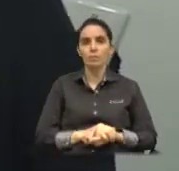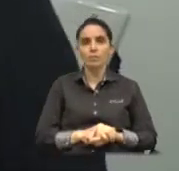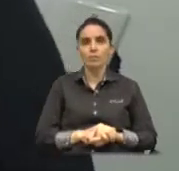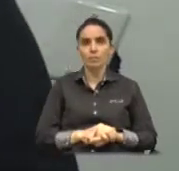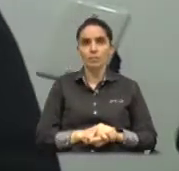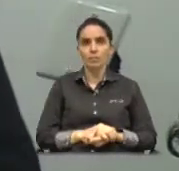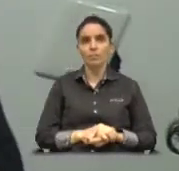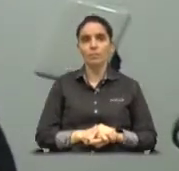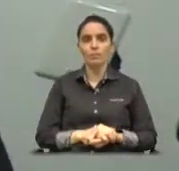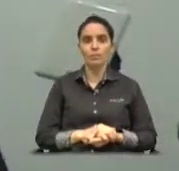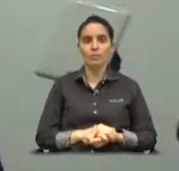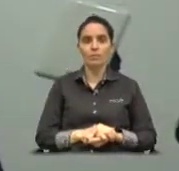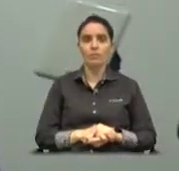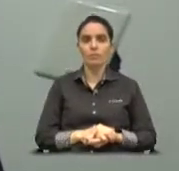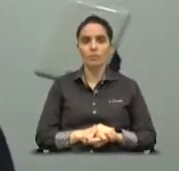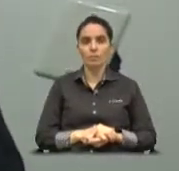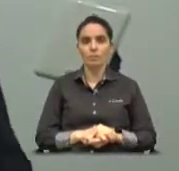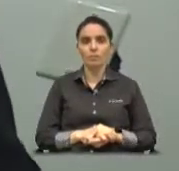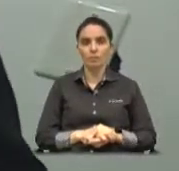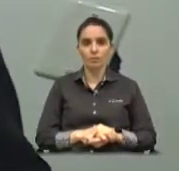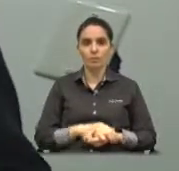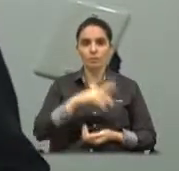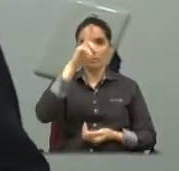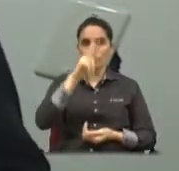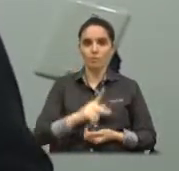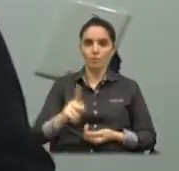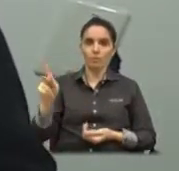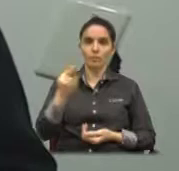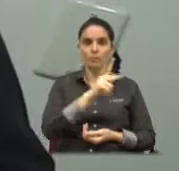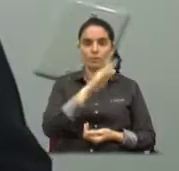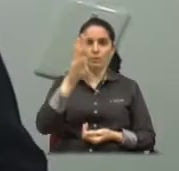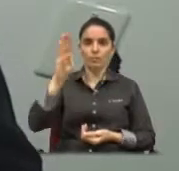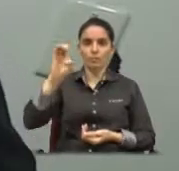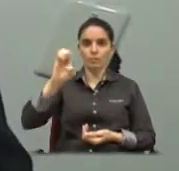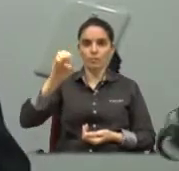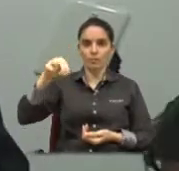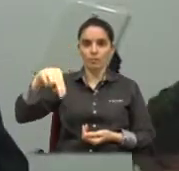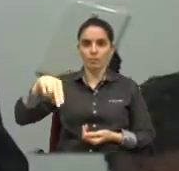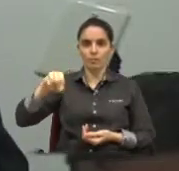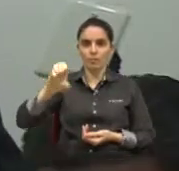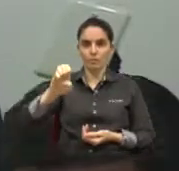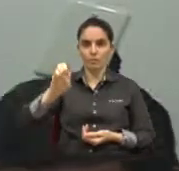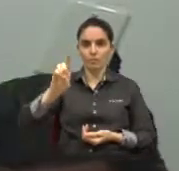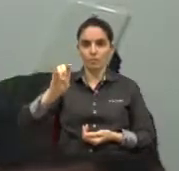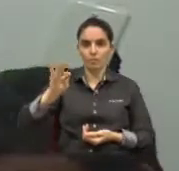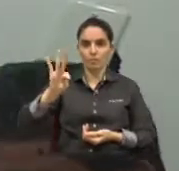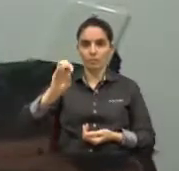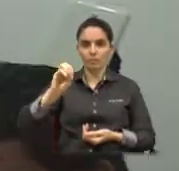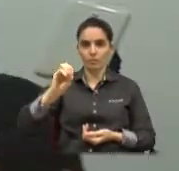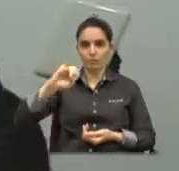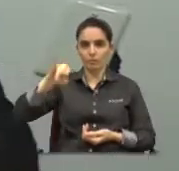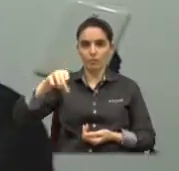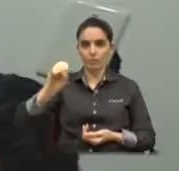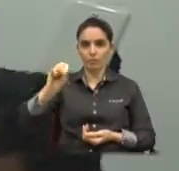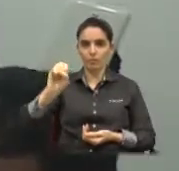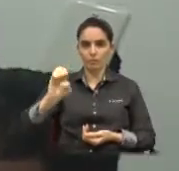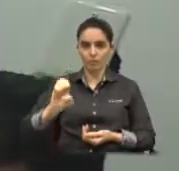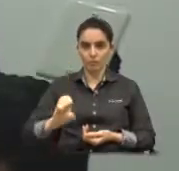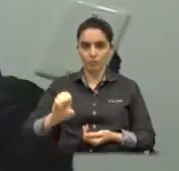através do padre Benedito José Tadeu. E também